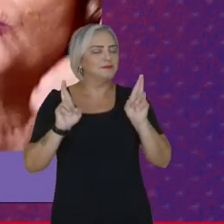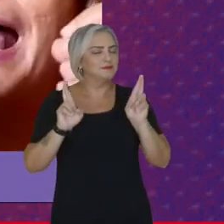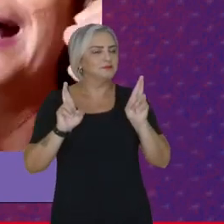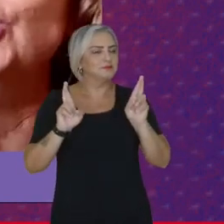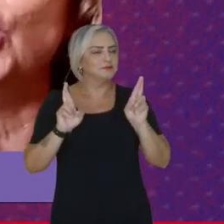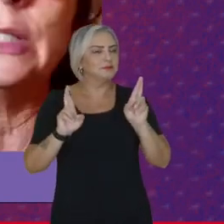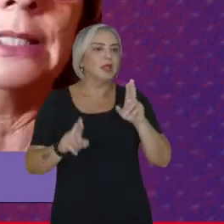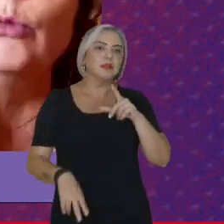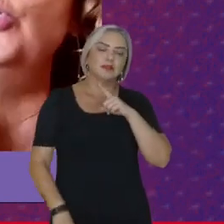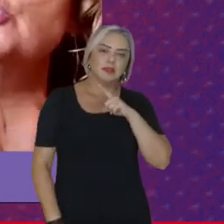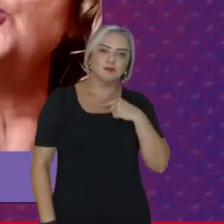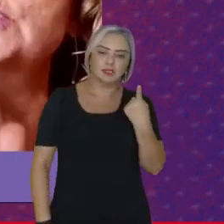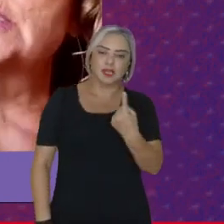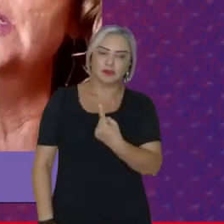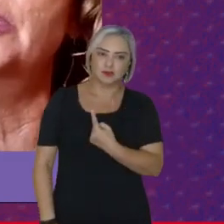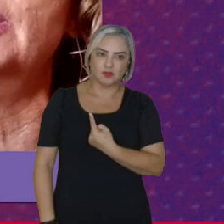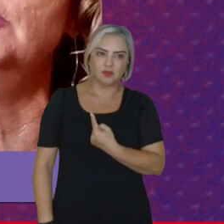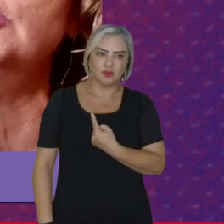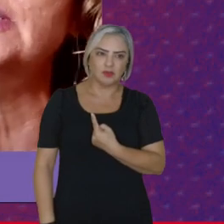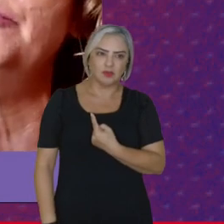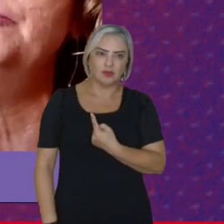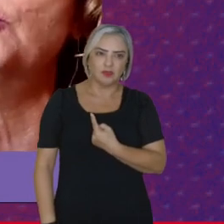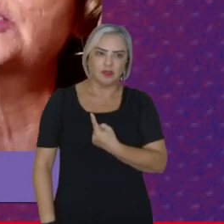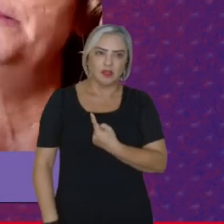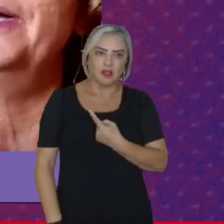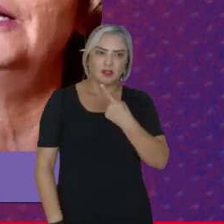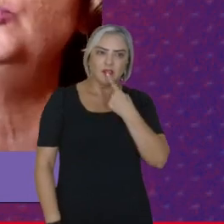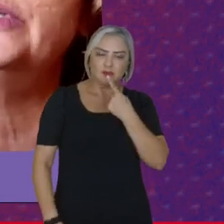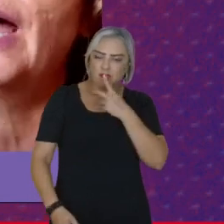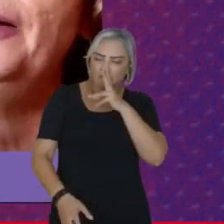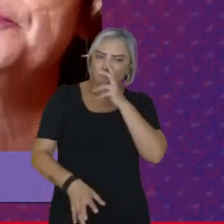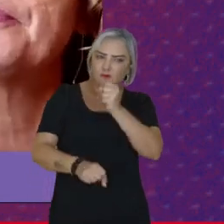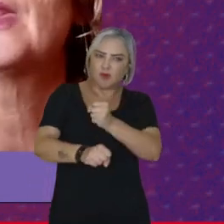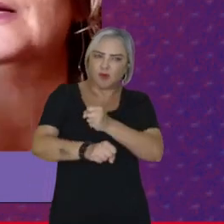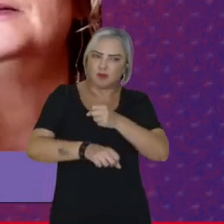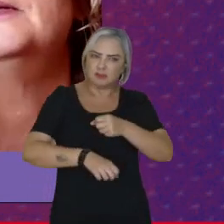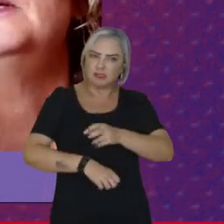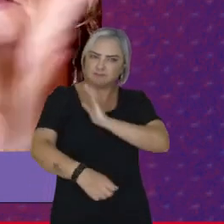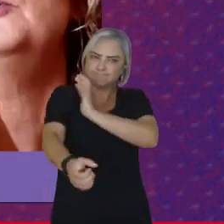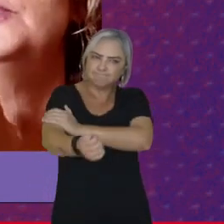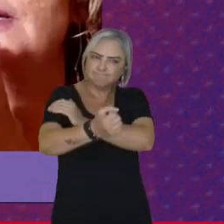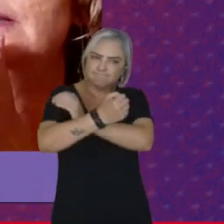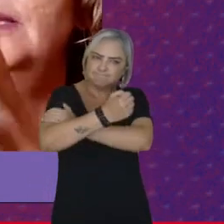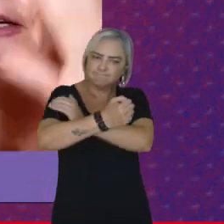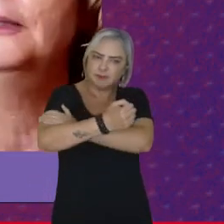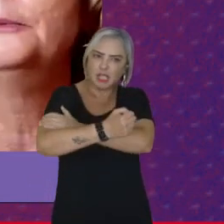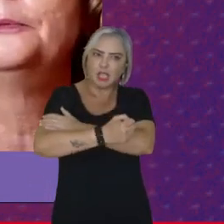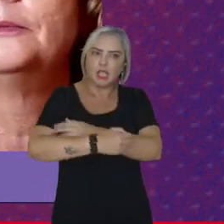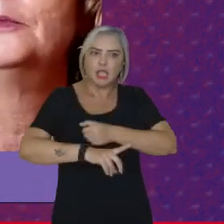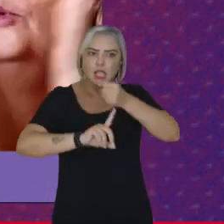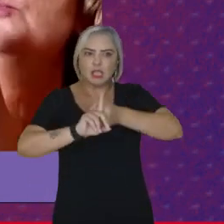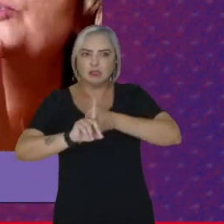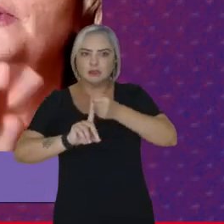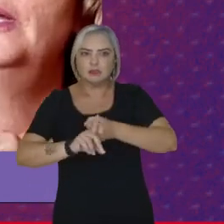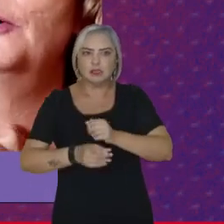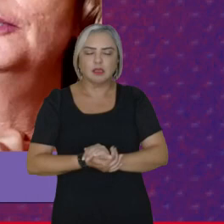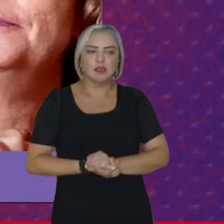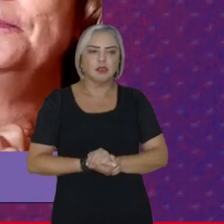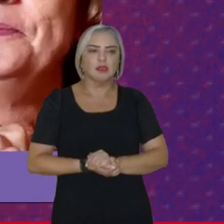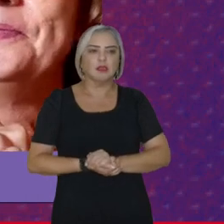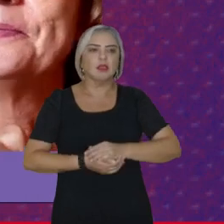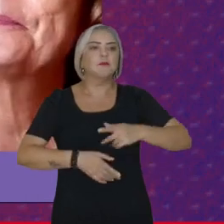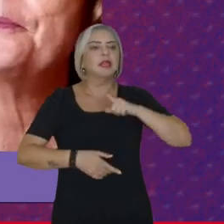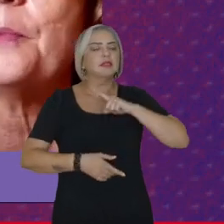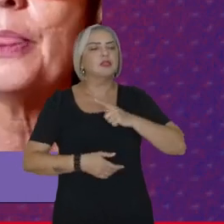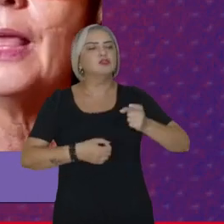Nós temos o nosso sangue, a nossa força para lutar e voltar a ter um mundo melhor.